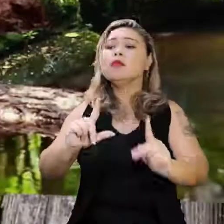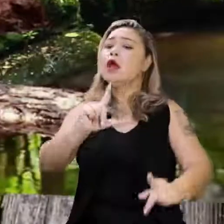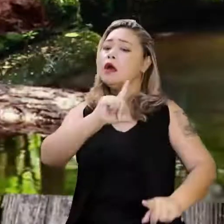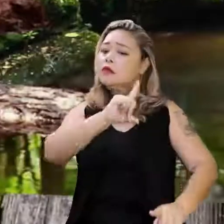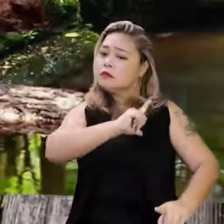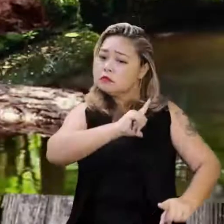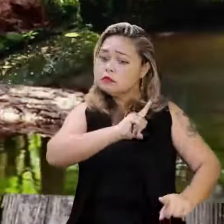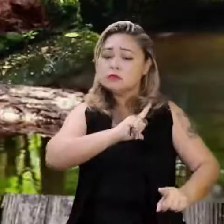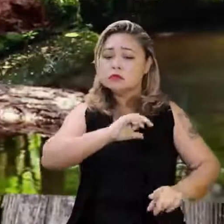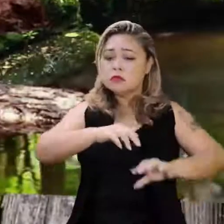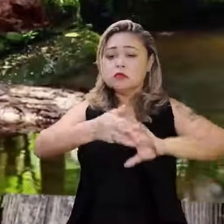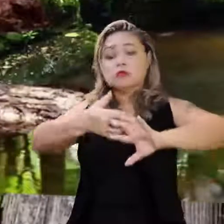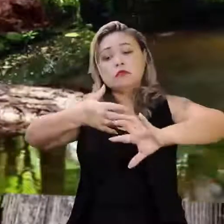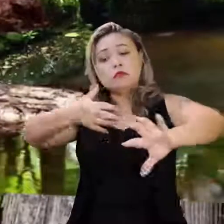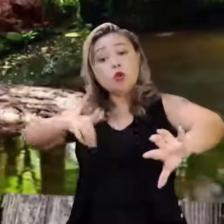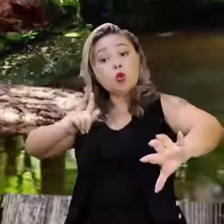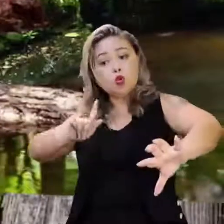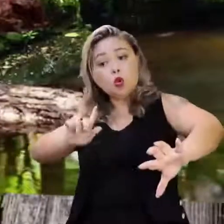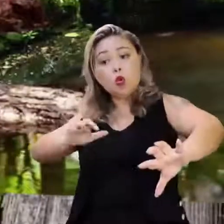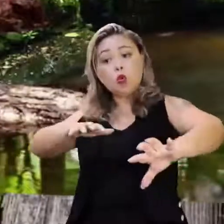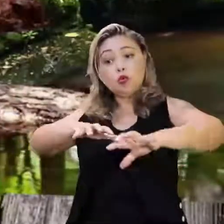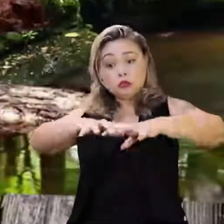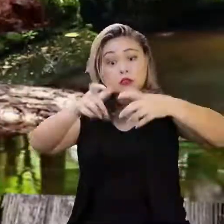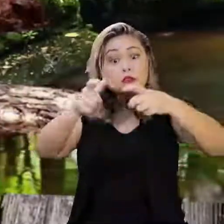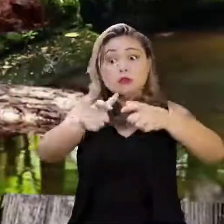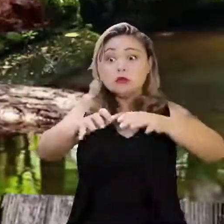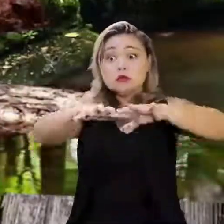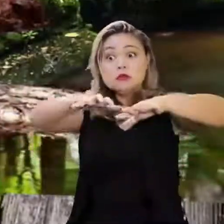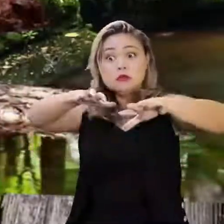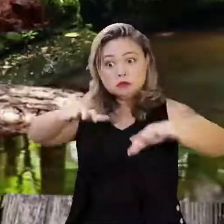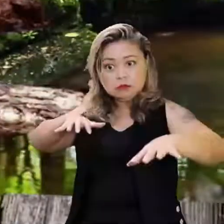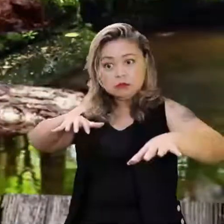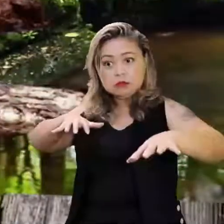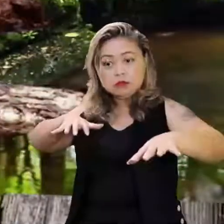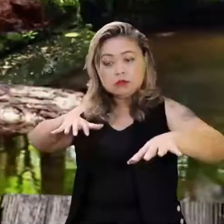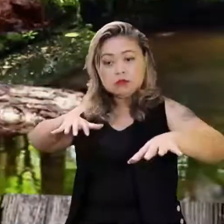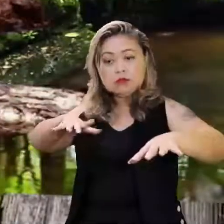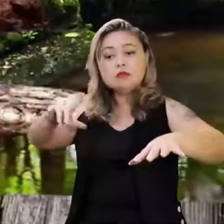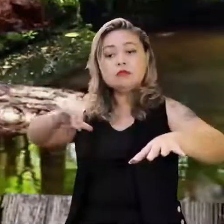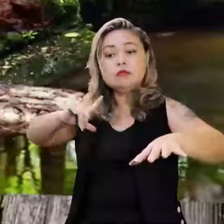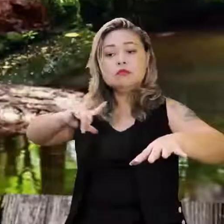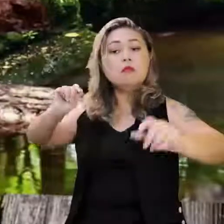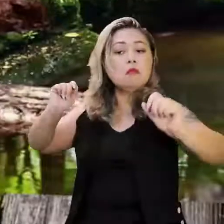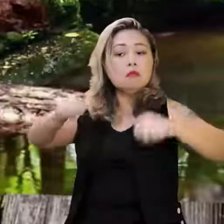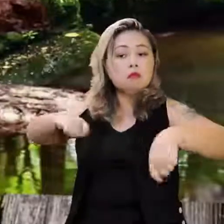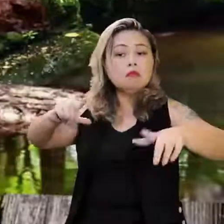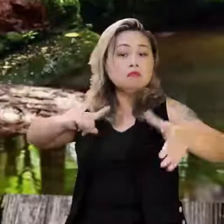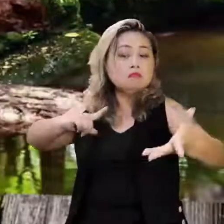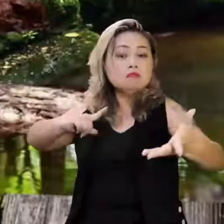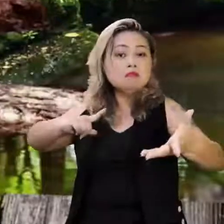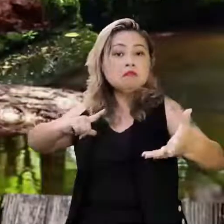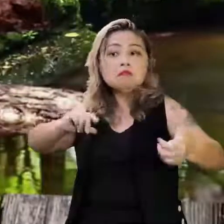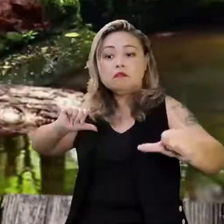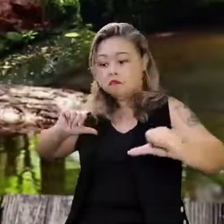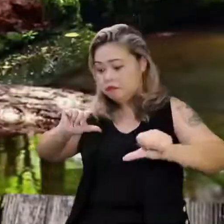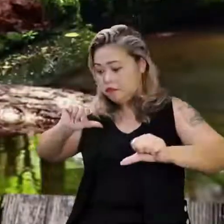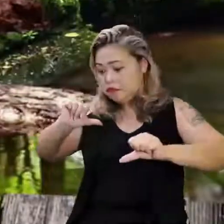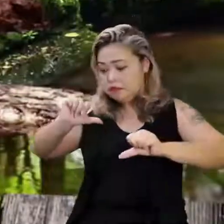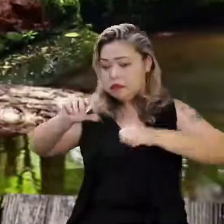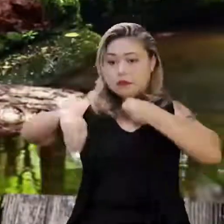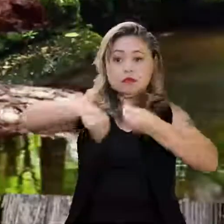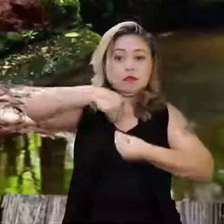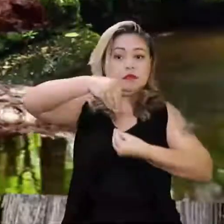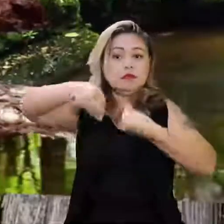esse processo de isolamento geográfico, de espaço, você pode ter eventos